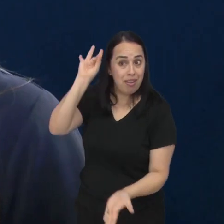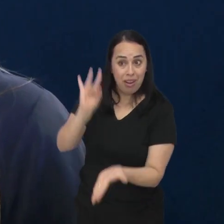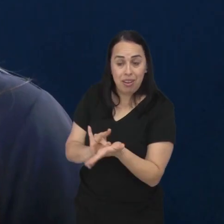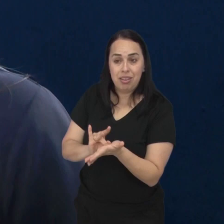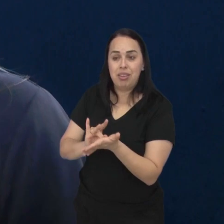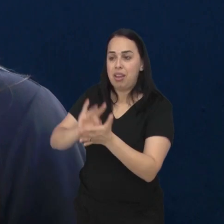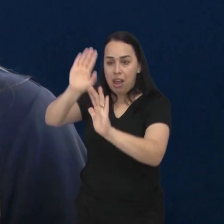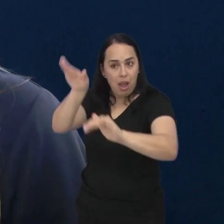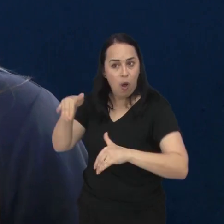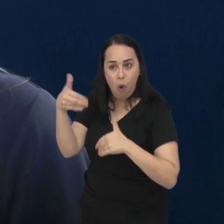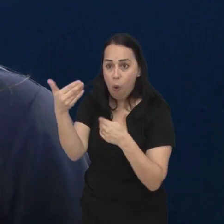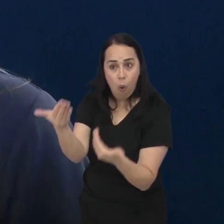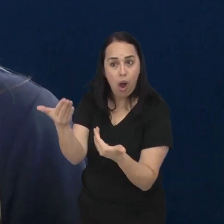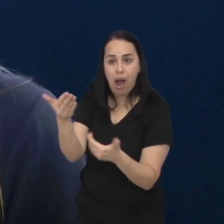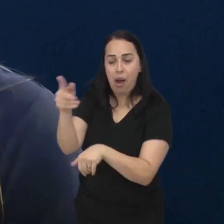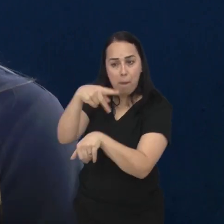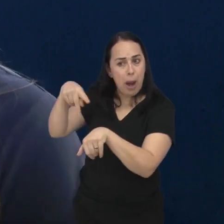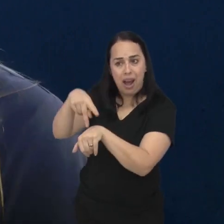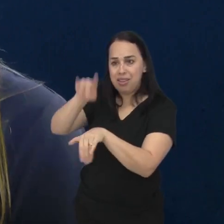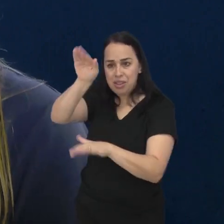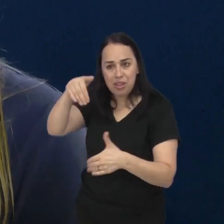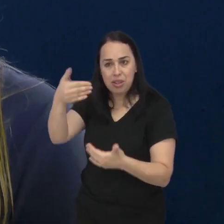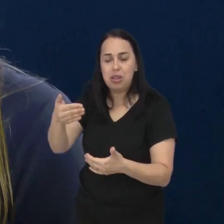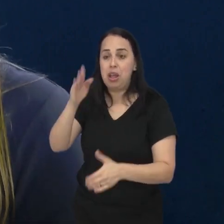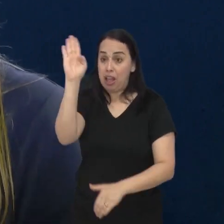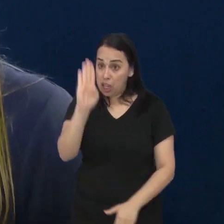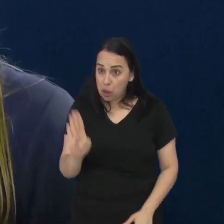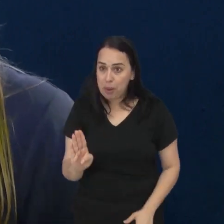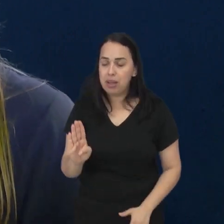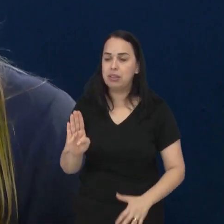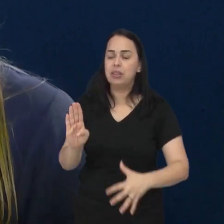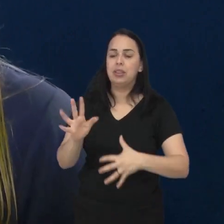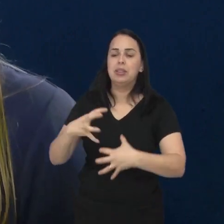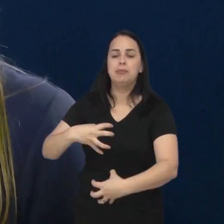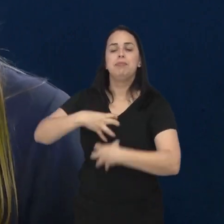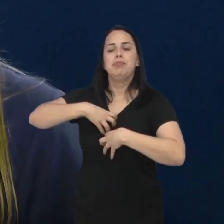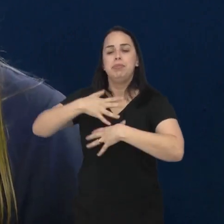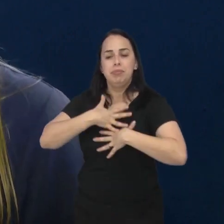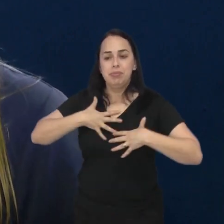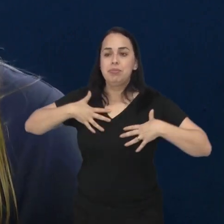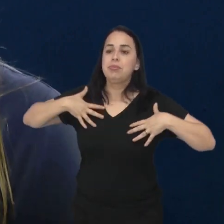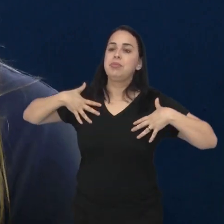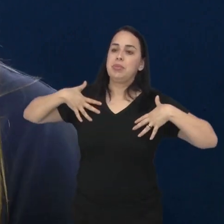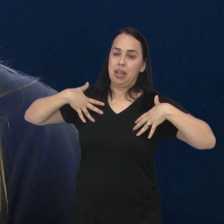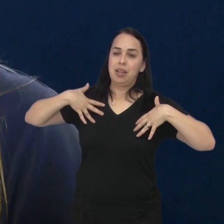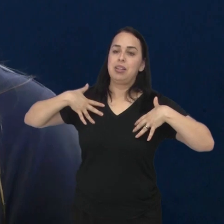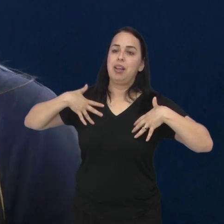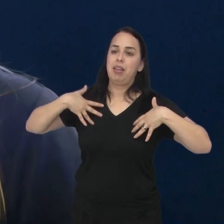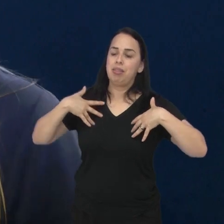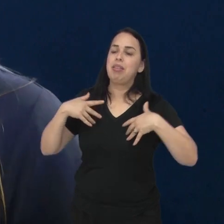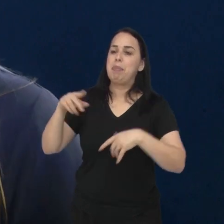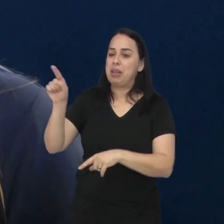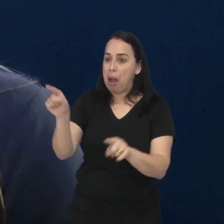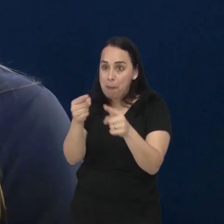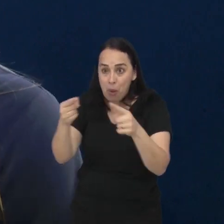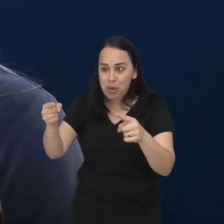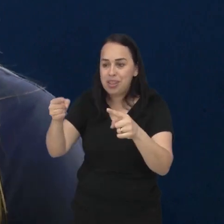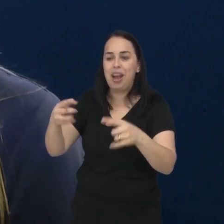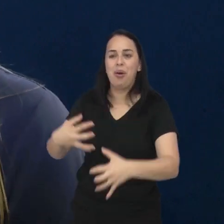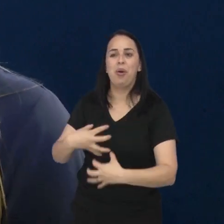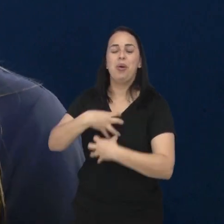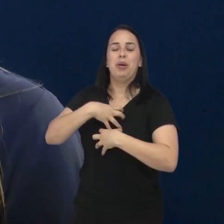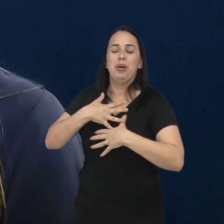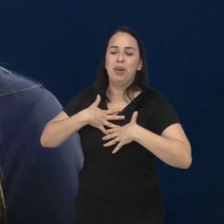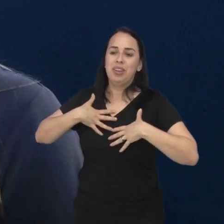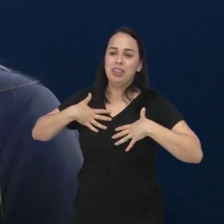nacional nada mais é do que a gente honrar o país que a gente mora. Então, o Brasil, a gente tem que ter orgulho da nossa bandeira e ter orgulho do